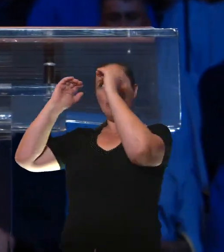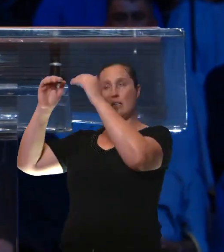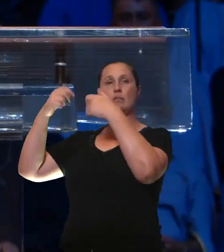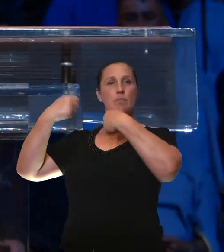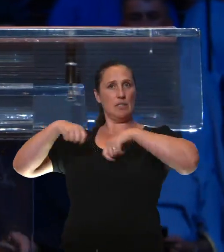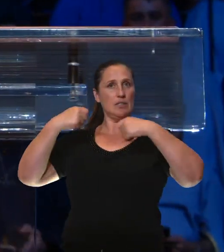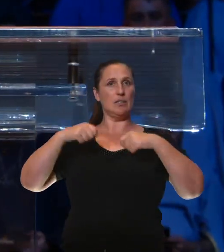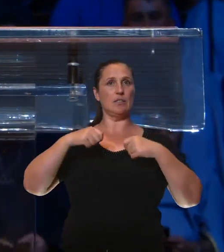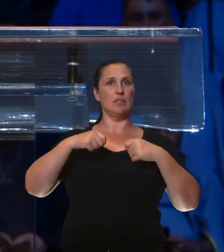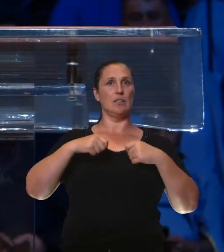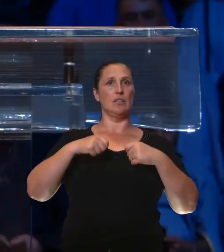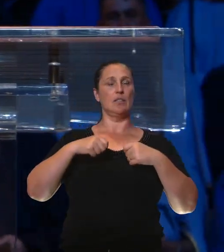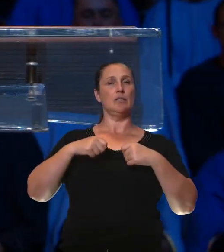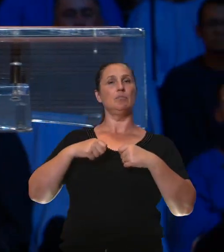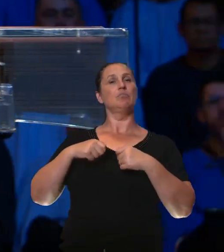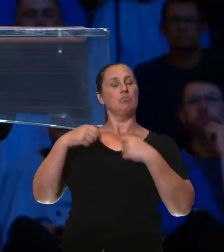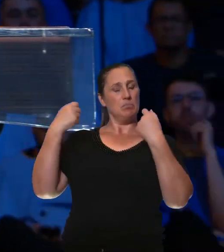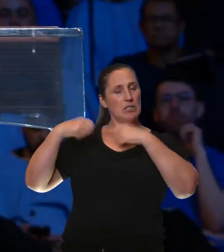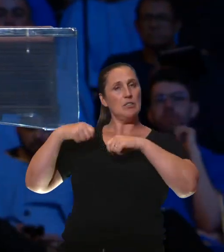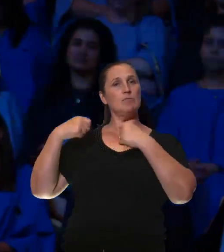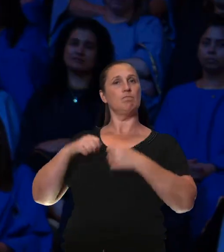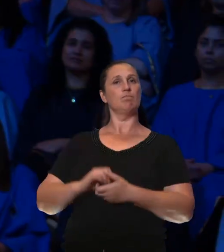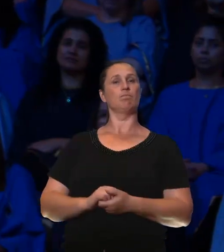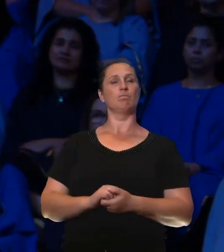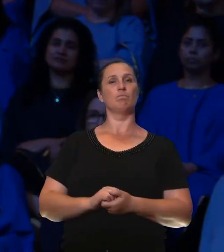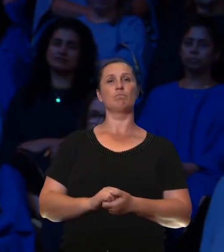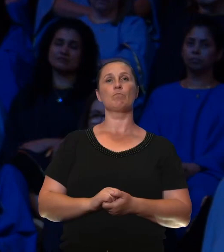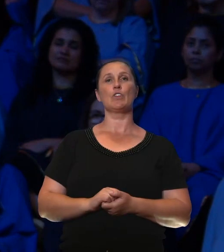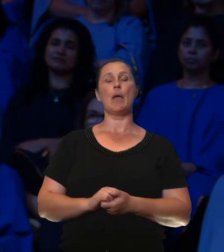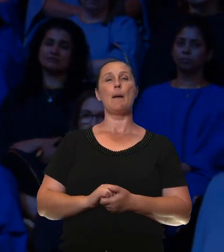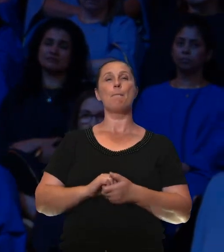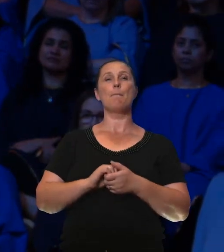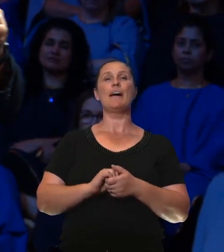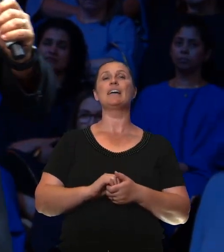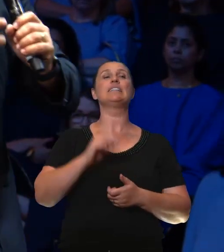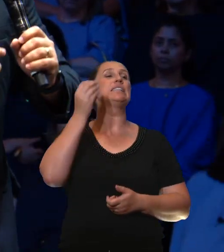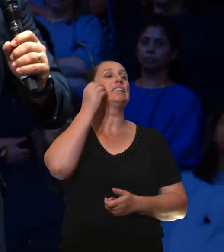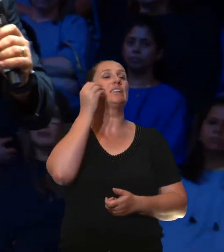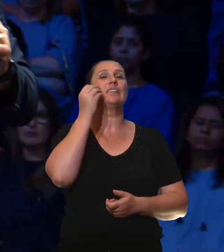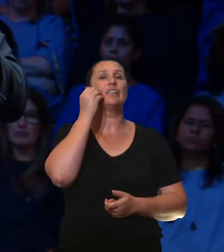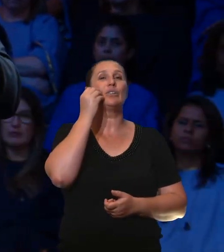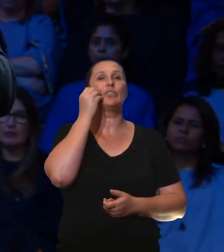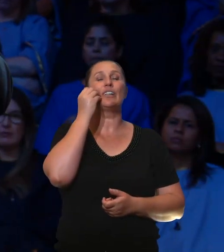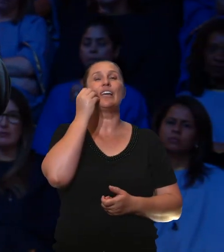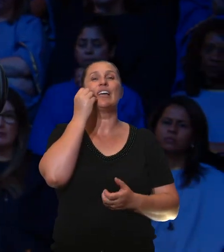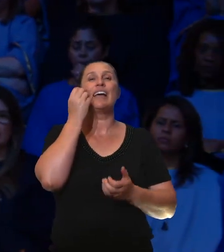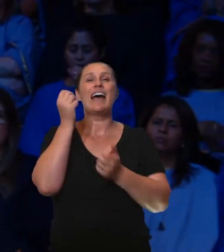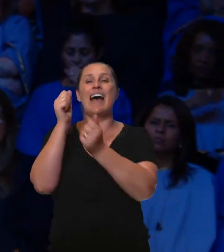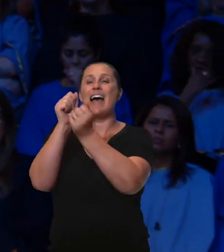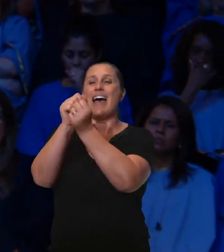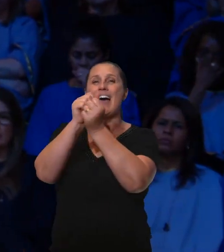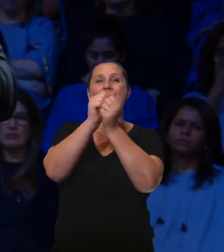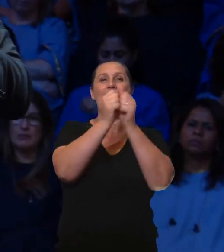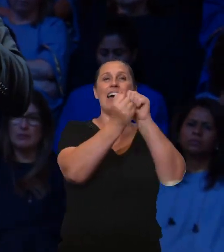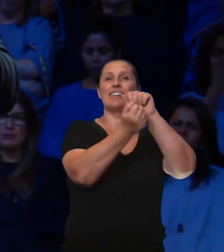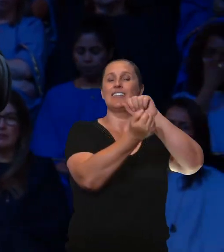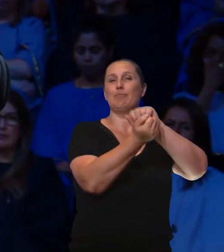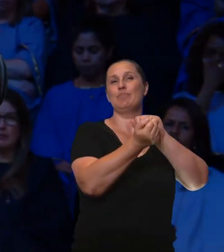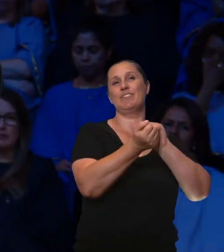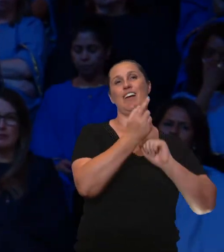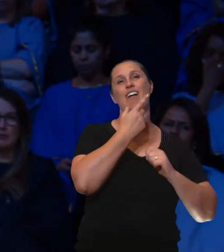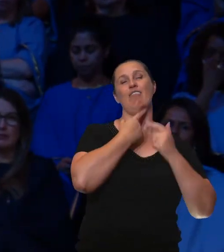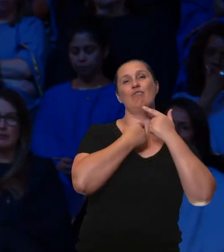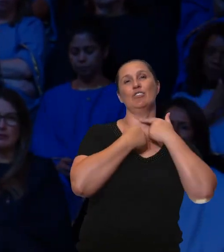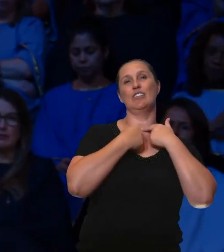obedecidos, inquestionáveis. Estão tentando suavizar, adequar à sua vontade